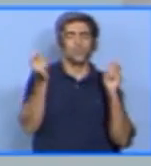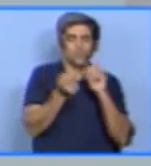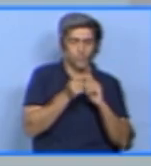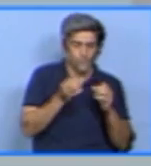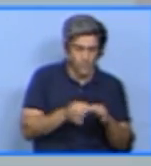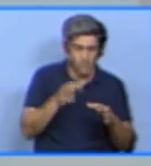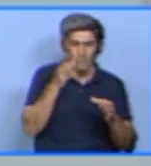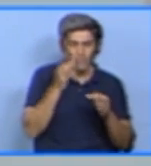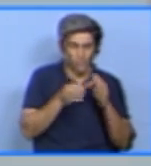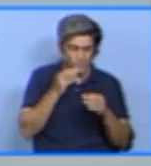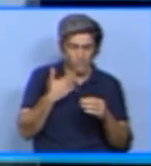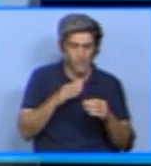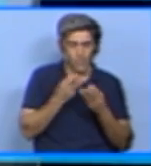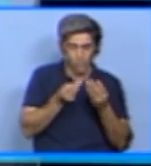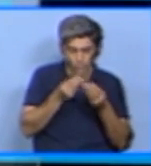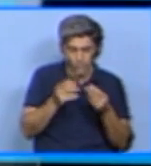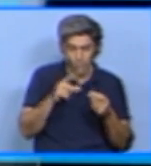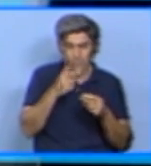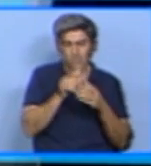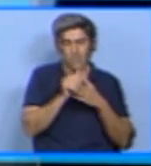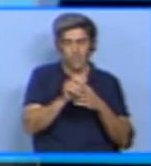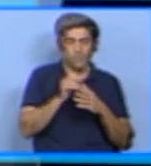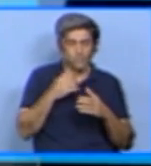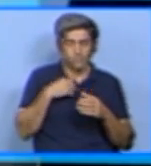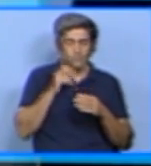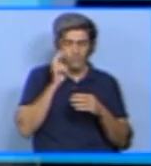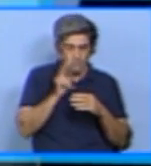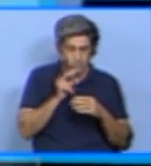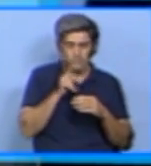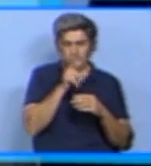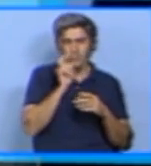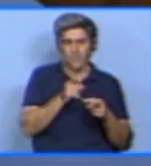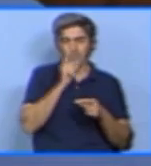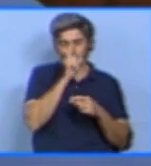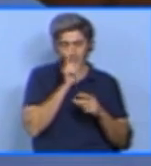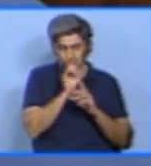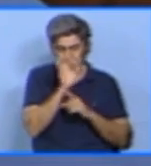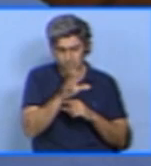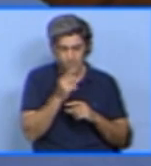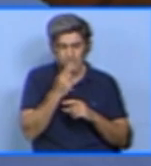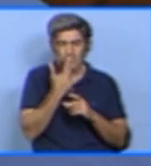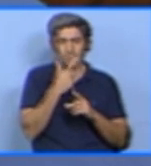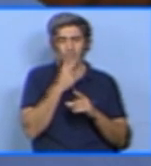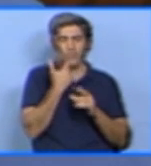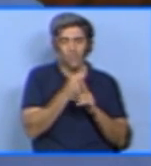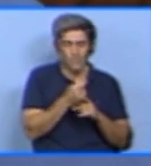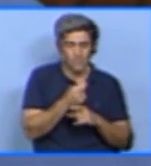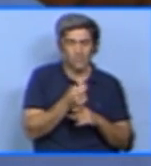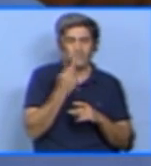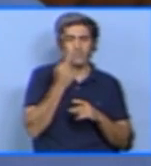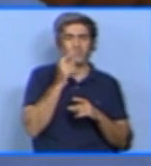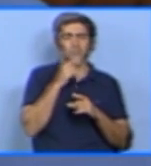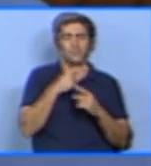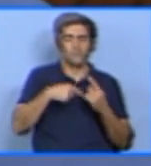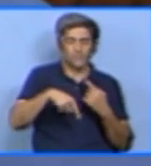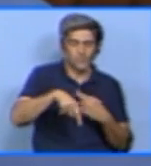justiça. E então, com esse ídolo, eu já não olho a meios. Então, entro na mentira. E depois preciso da violência. Portanto, está no ciclo